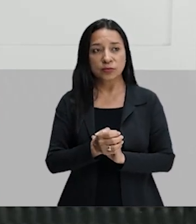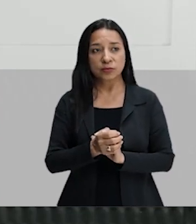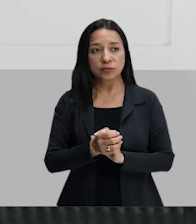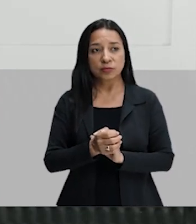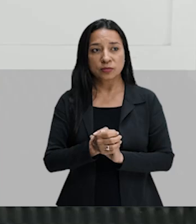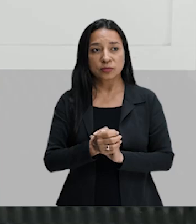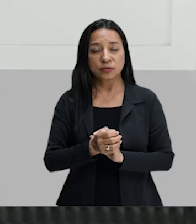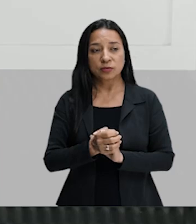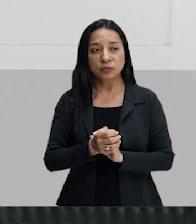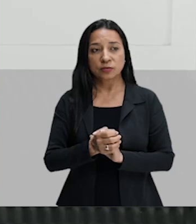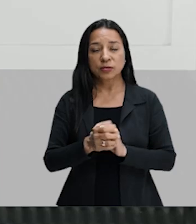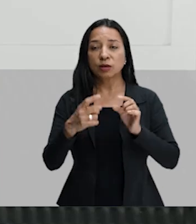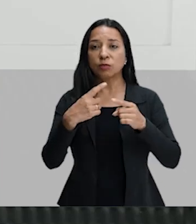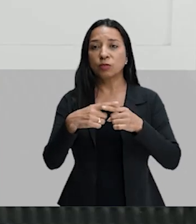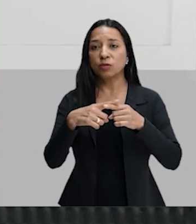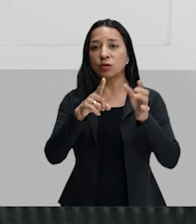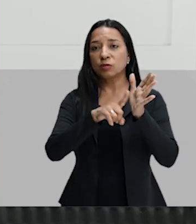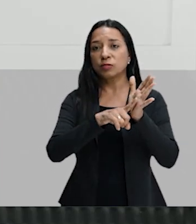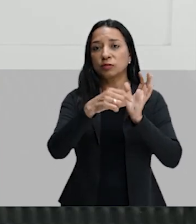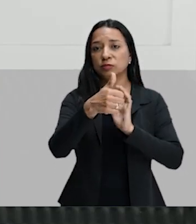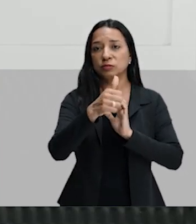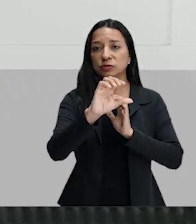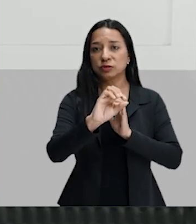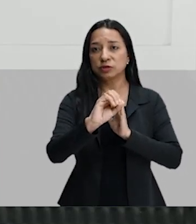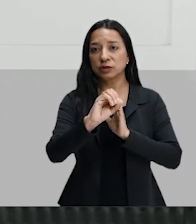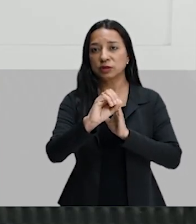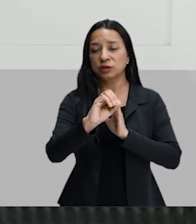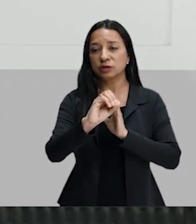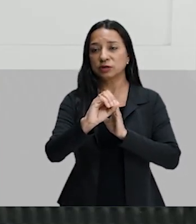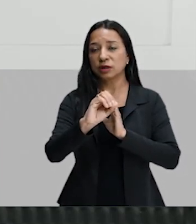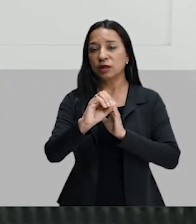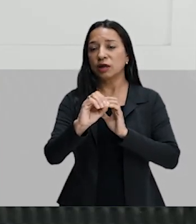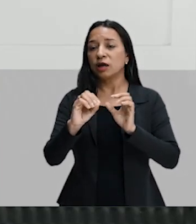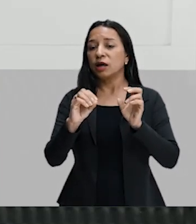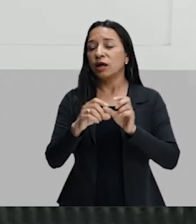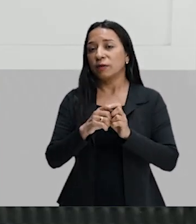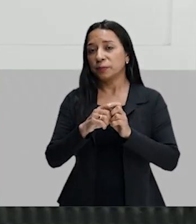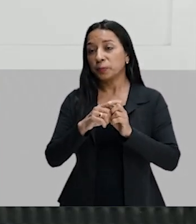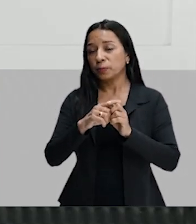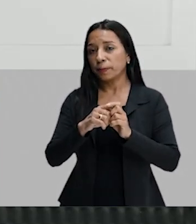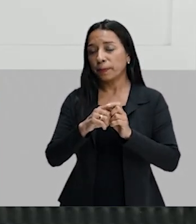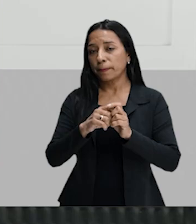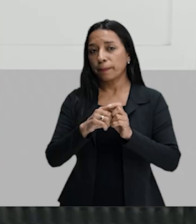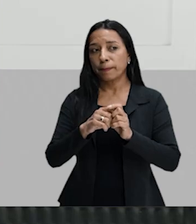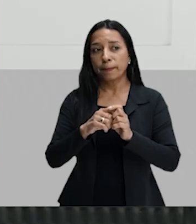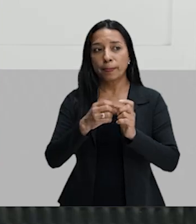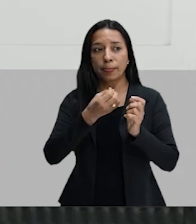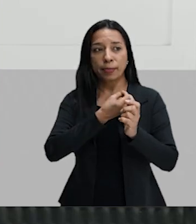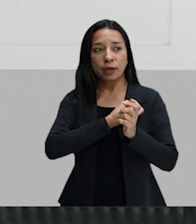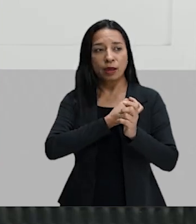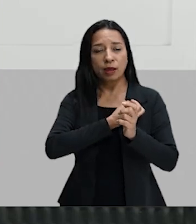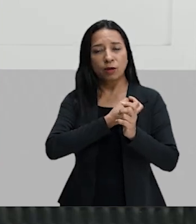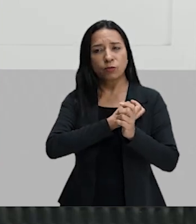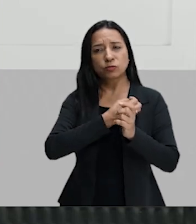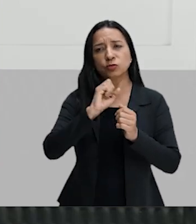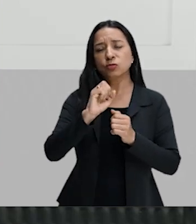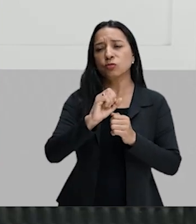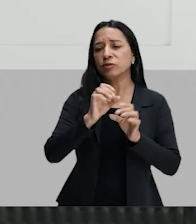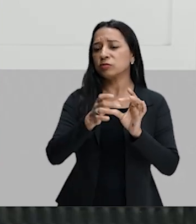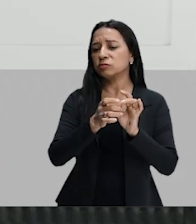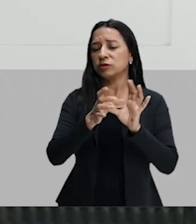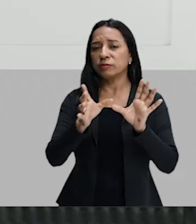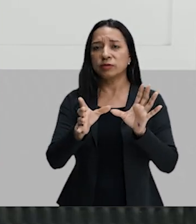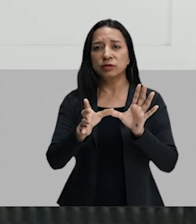Certo? Por que que o menos 10 ele é chamado de termo independente? Perceba que o menos 10 ele não